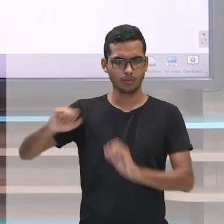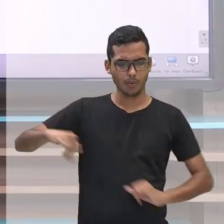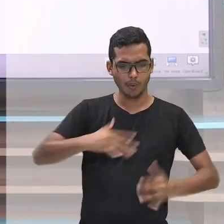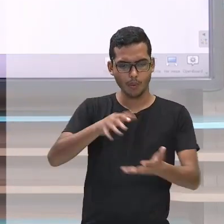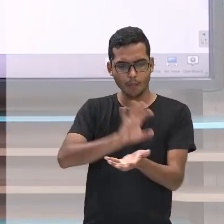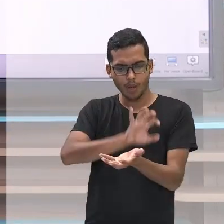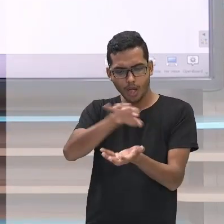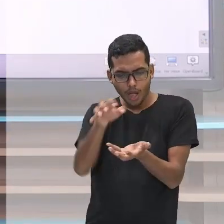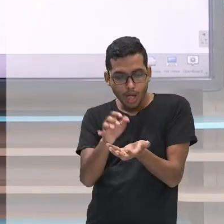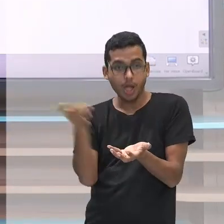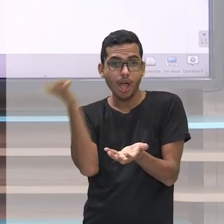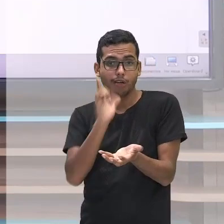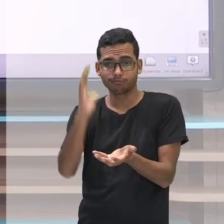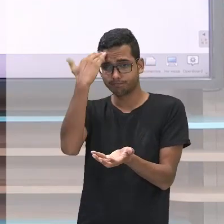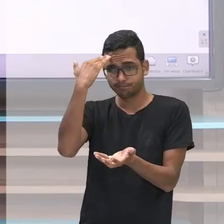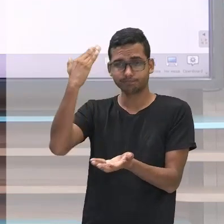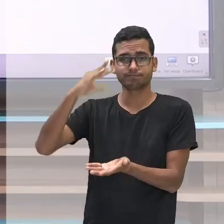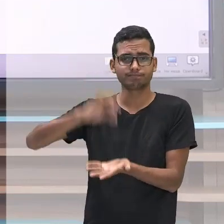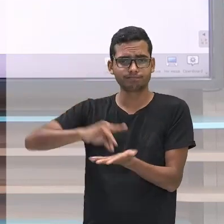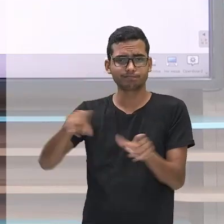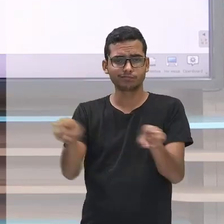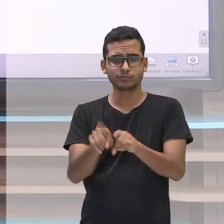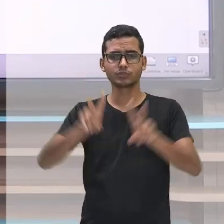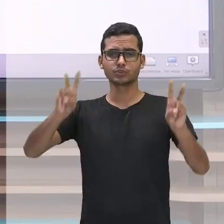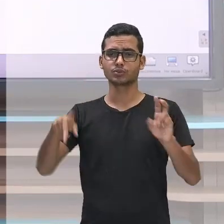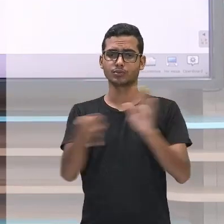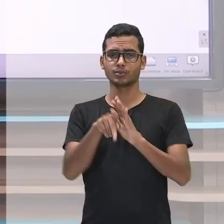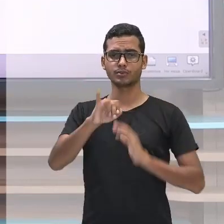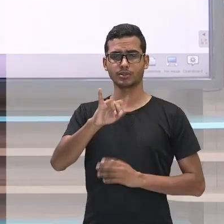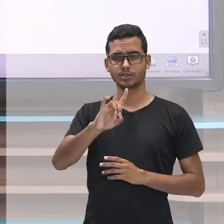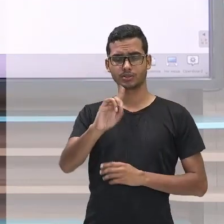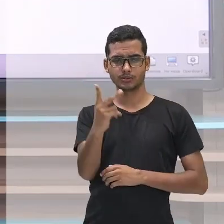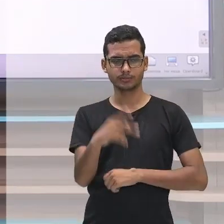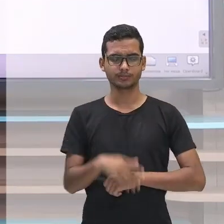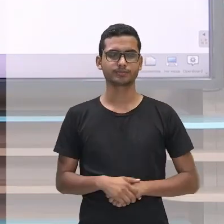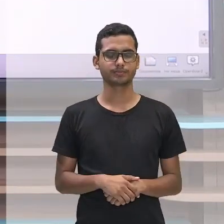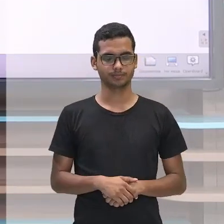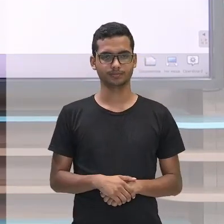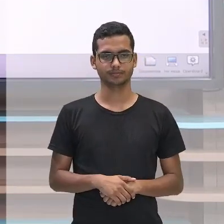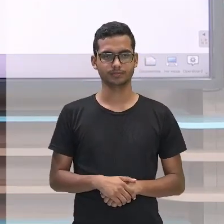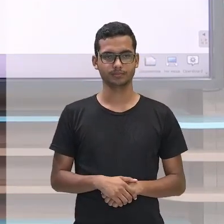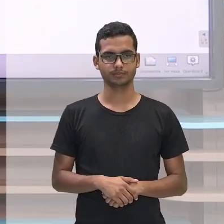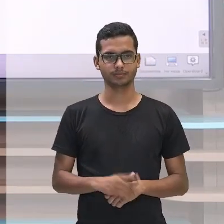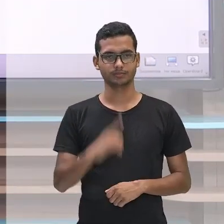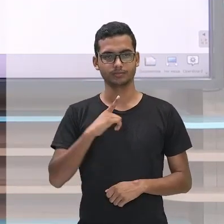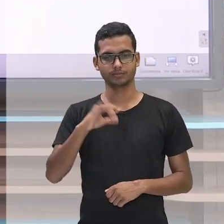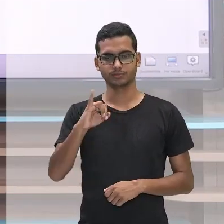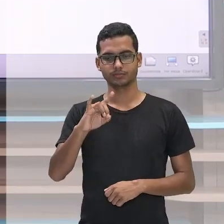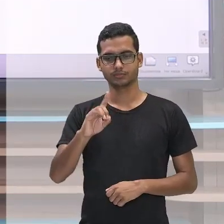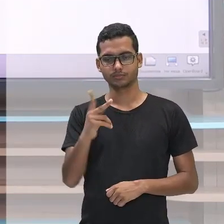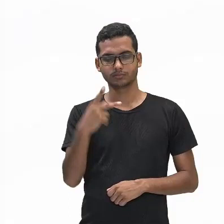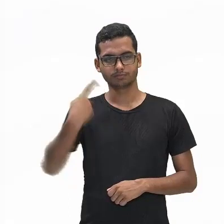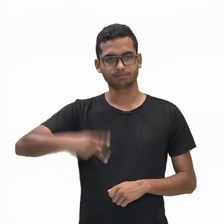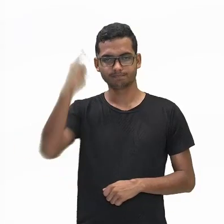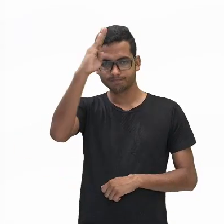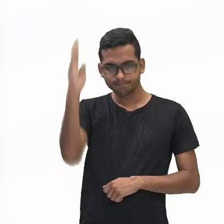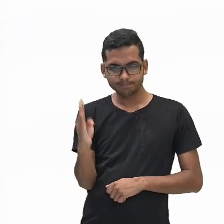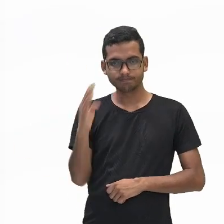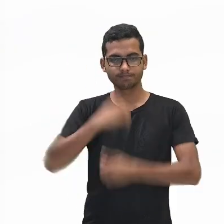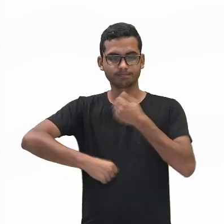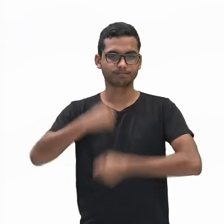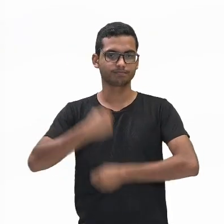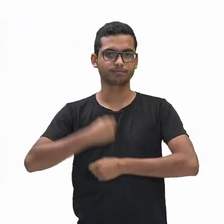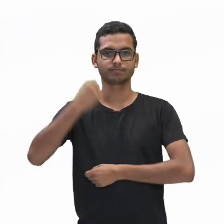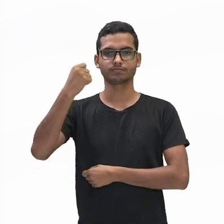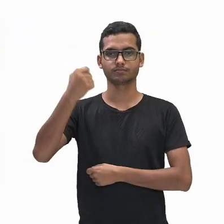esse entendimento com relação ao IDH. E aí nós temos o IDH do Brasil, em 2019, a gente